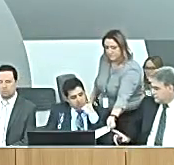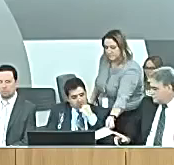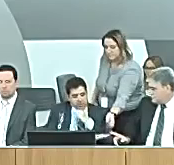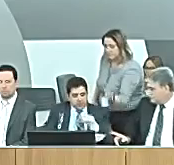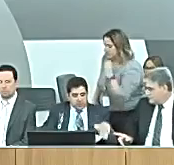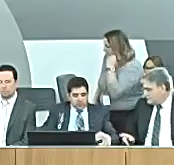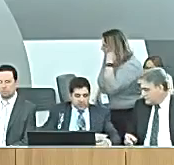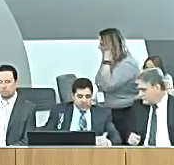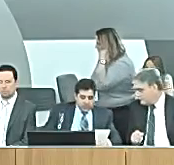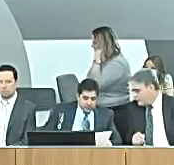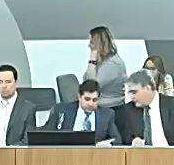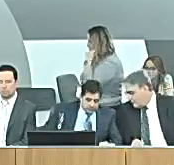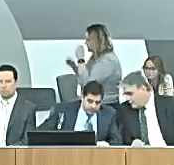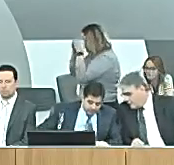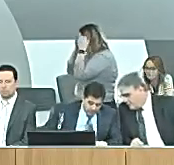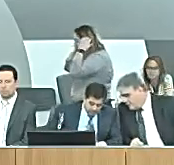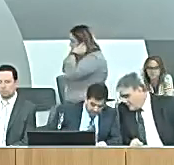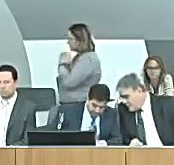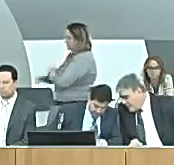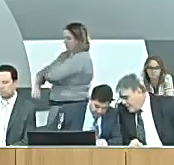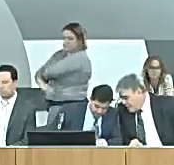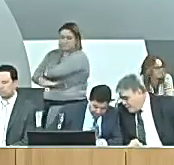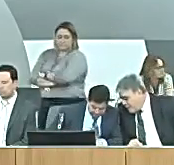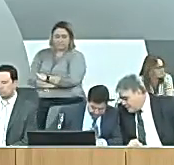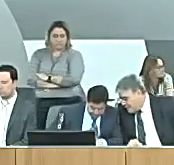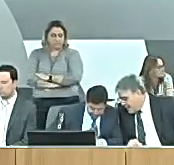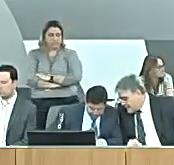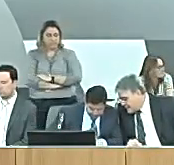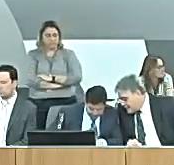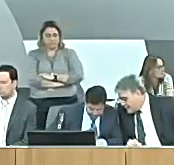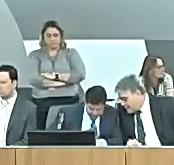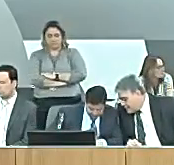metade vai lá e compra é melhor usar a independência